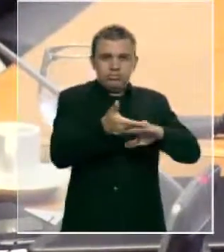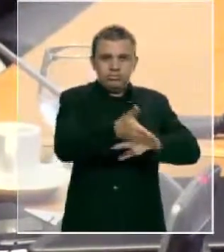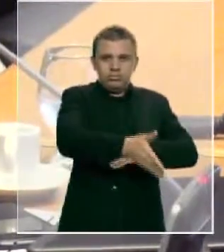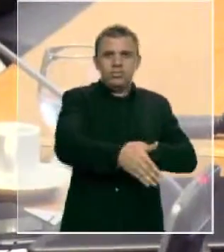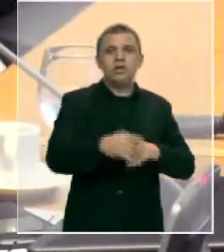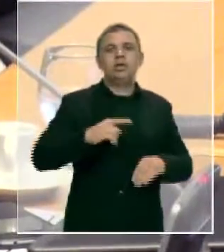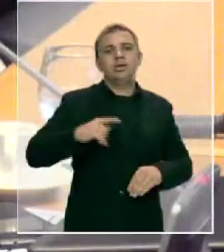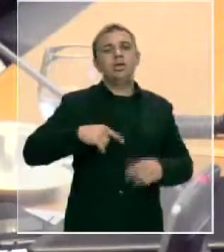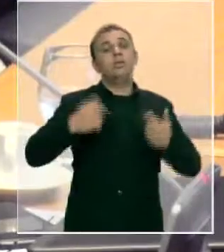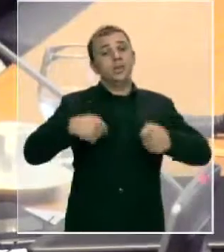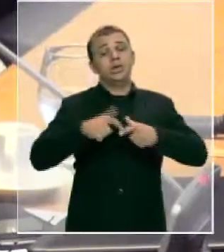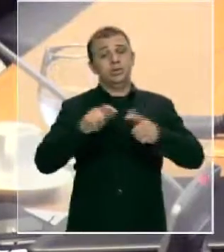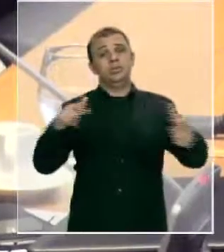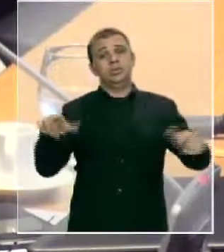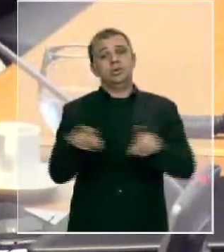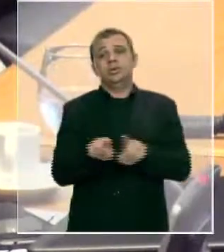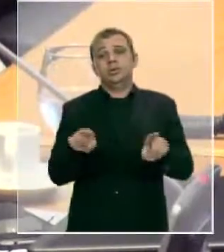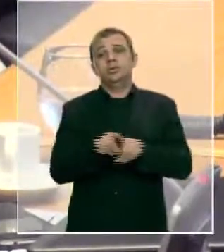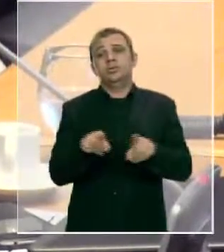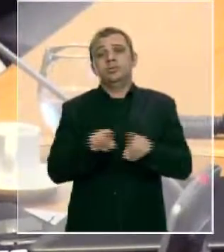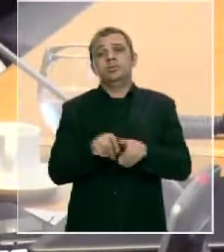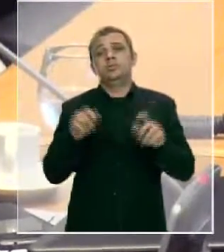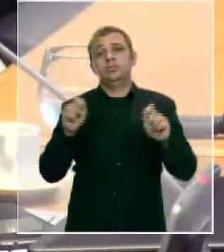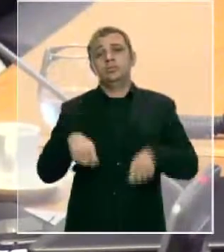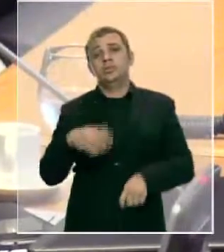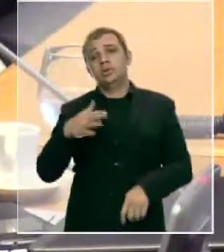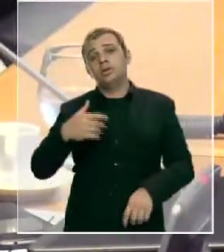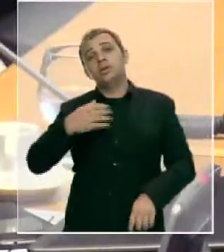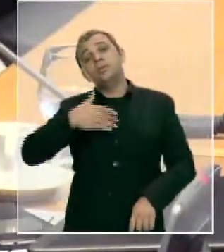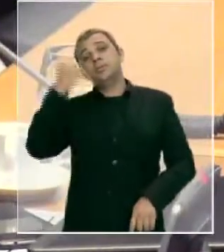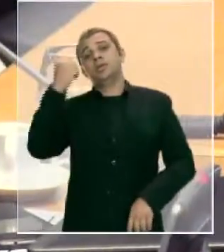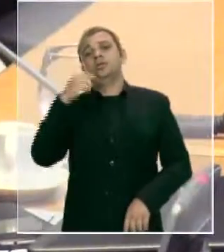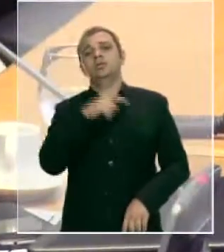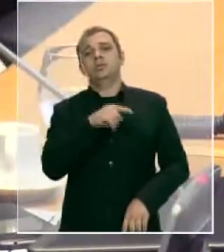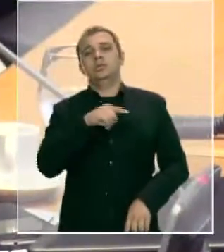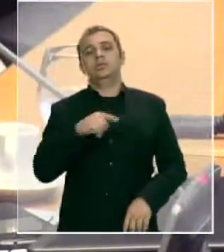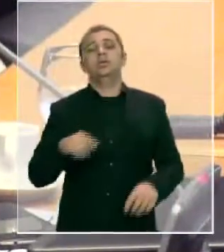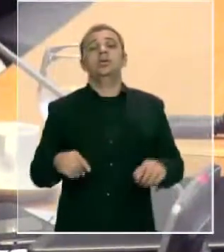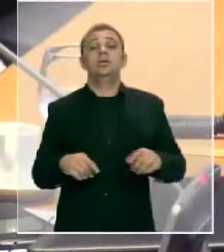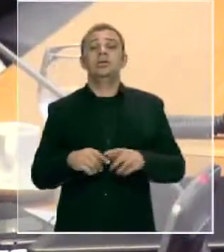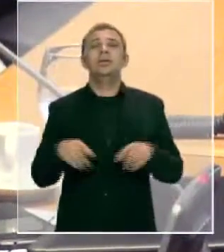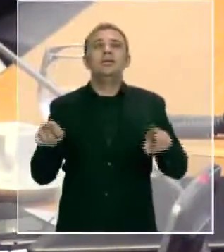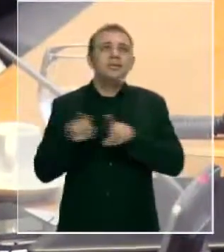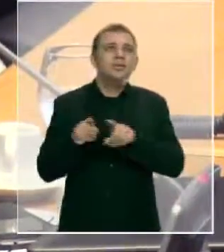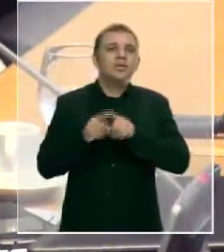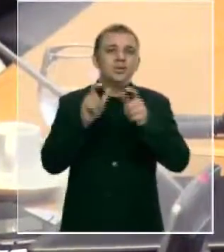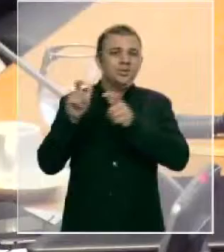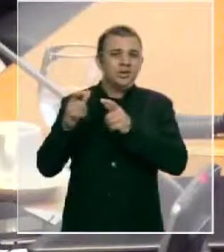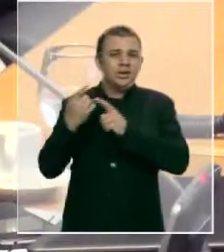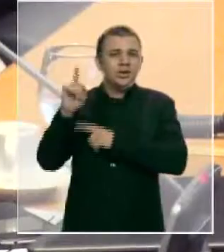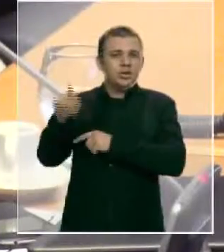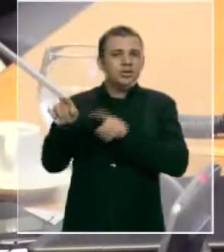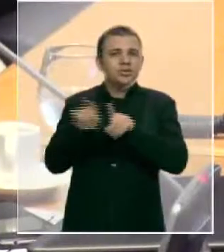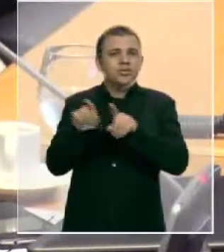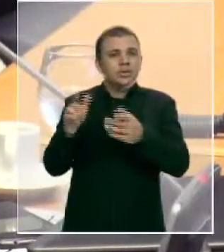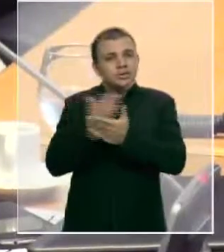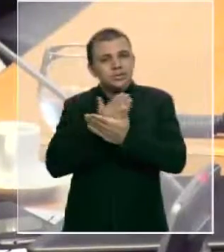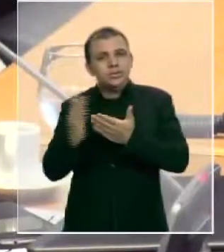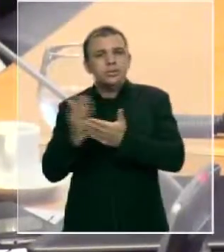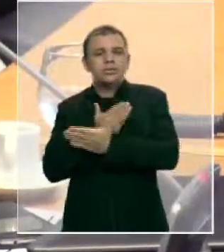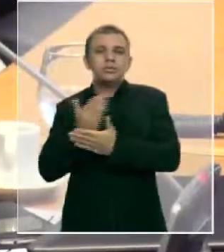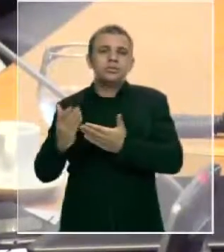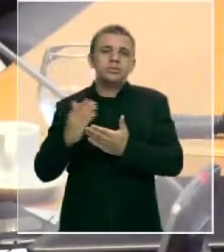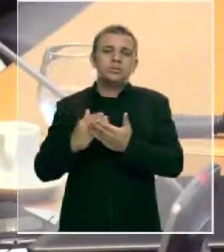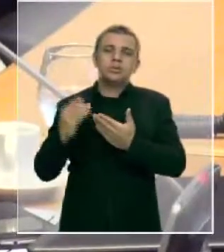atender toda aquela comunidade. Deixamos também, para algumas localidades mais distantes, alguns postos também para serem contemplados pelo